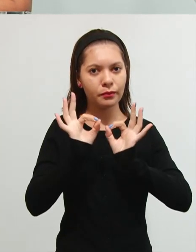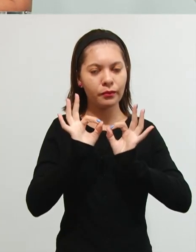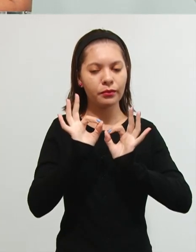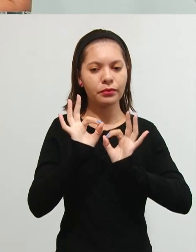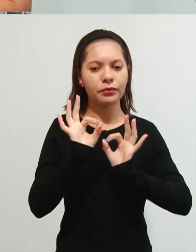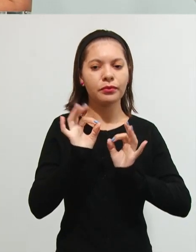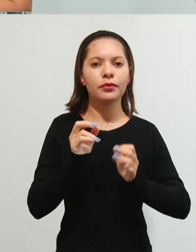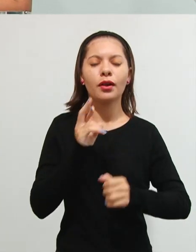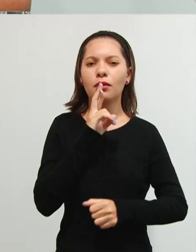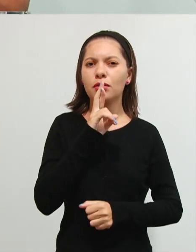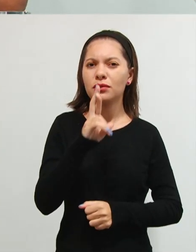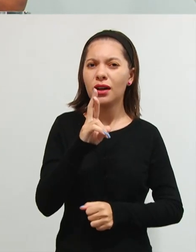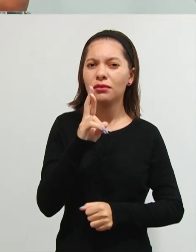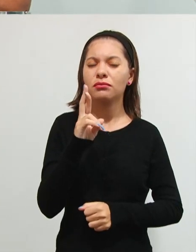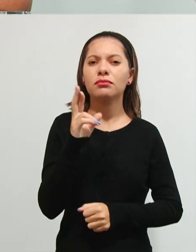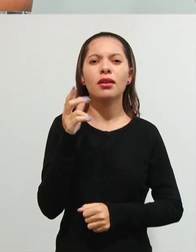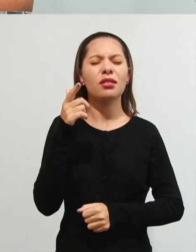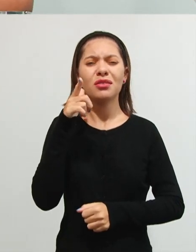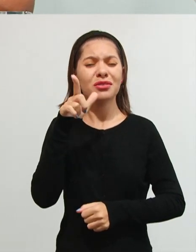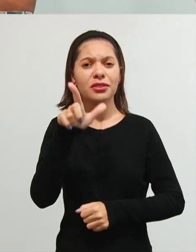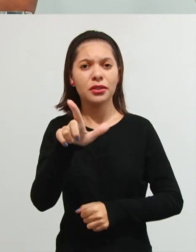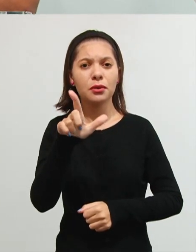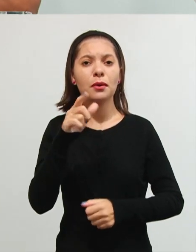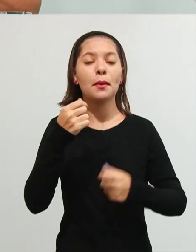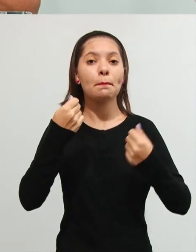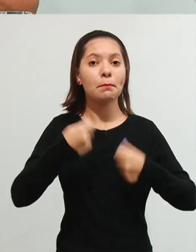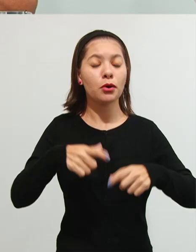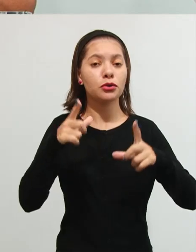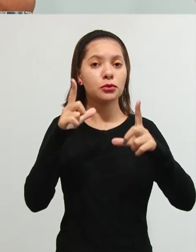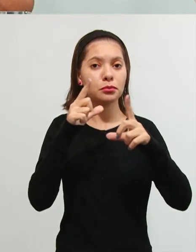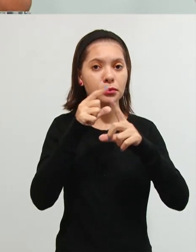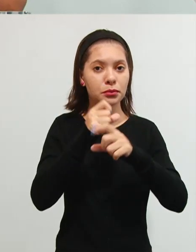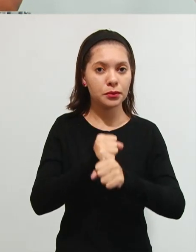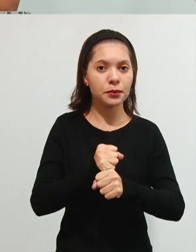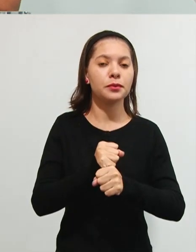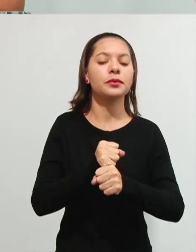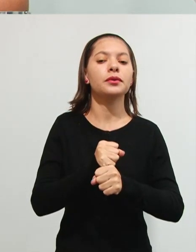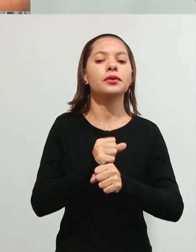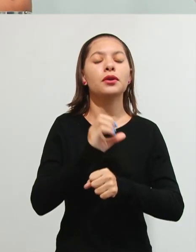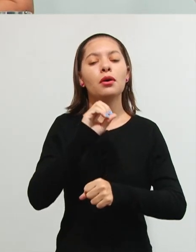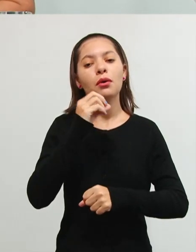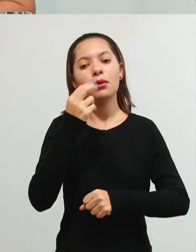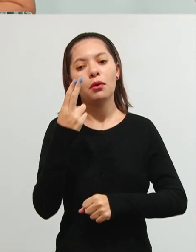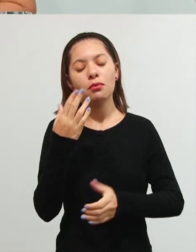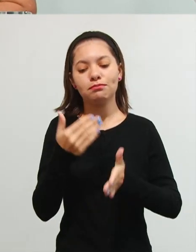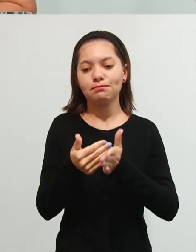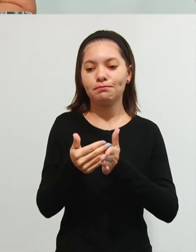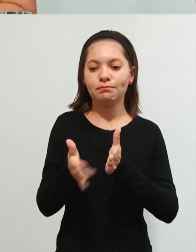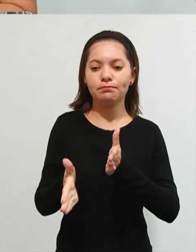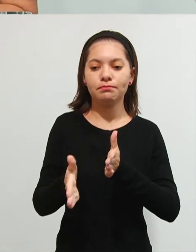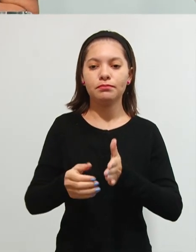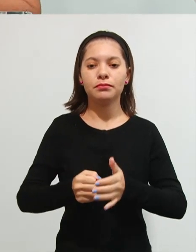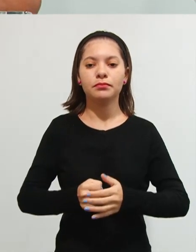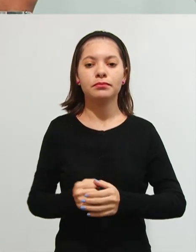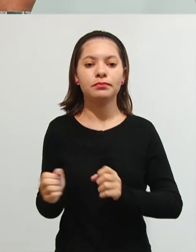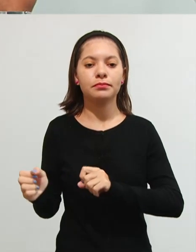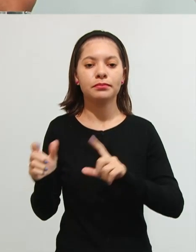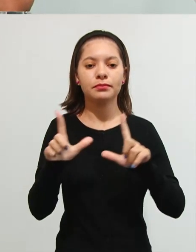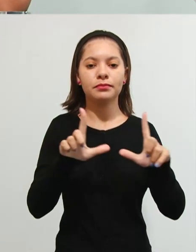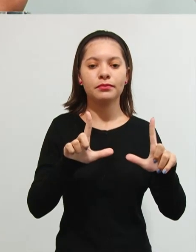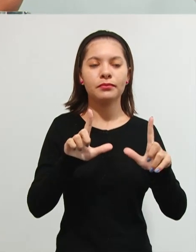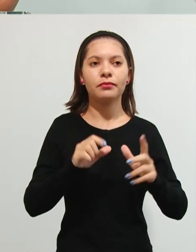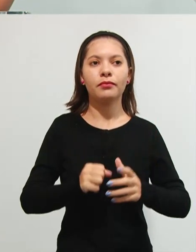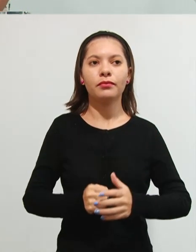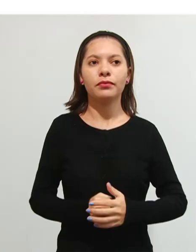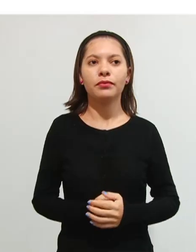dentro dos resultados que eu esperava, eu poderia diminuir esse reforço ou eu poderia eliminá-lo. Em seguida, a gente